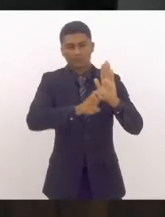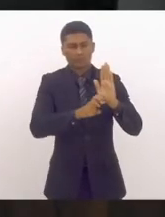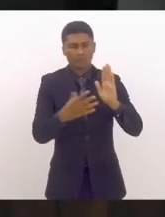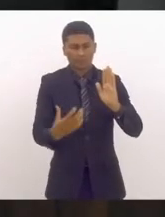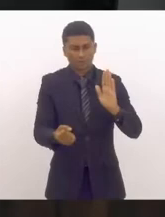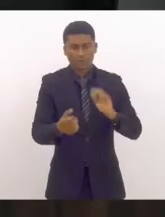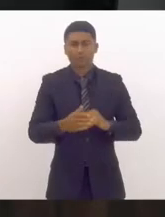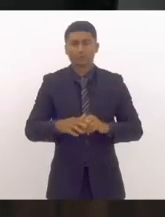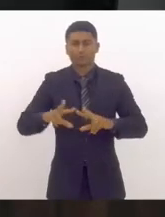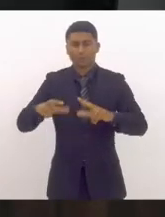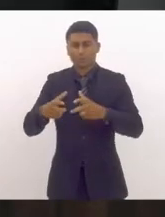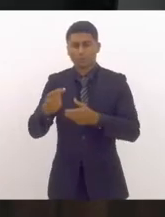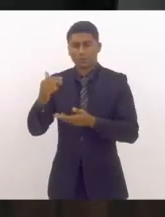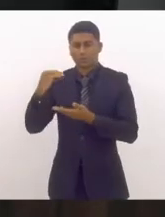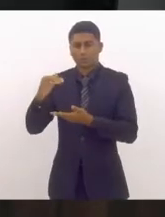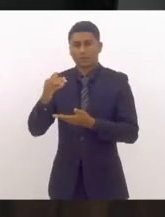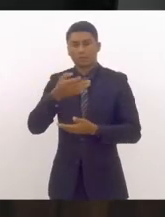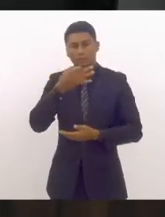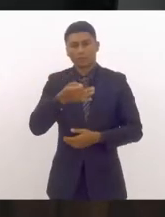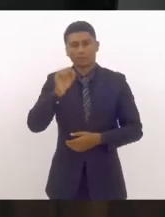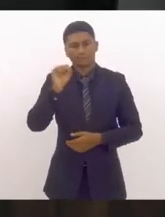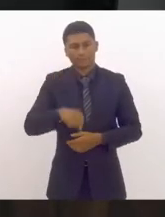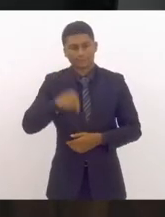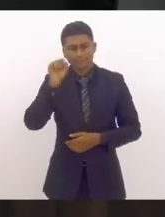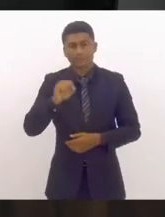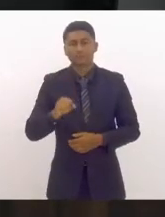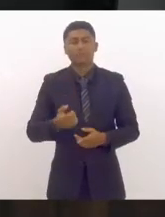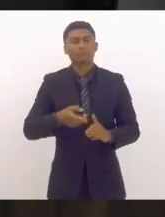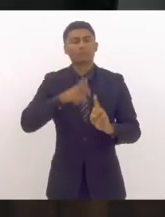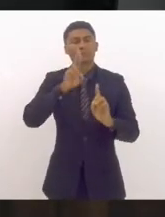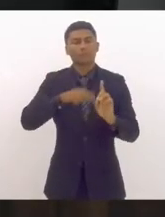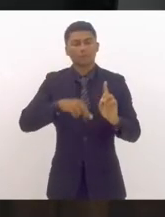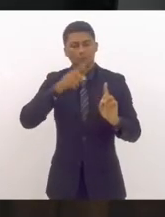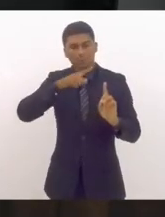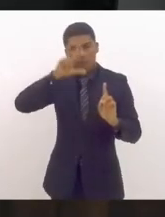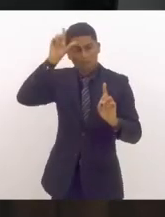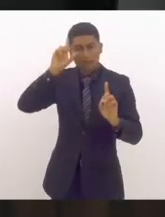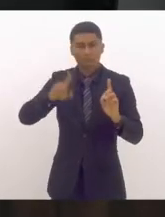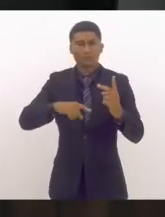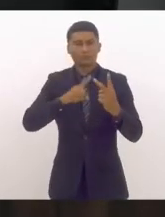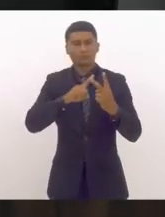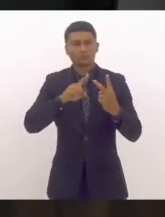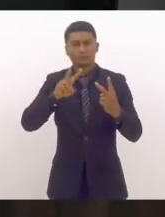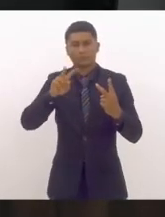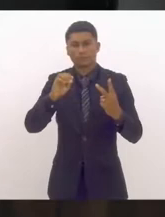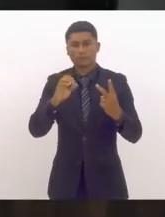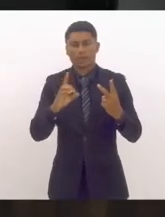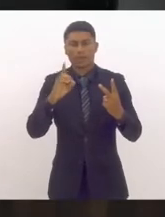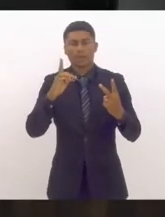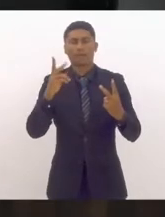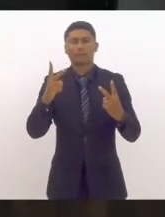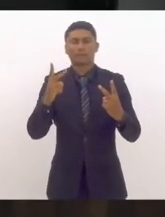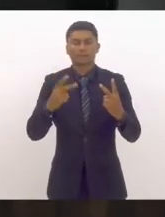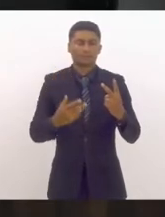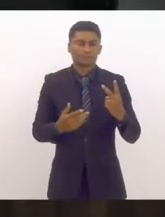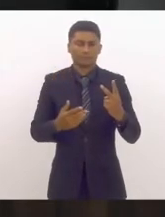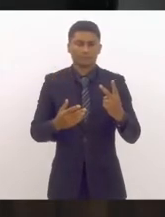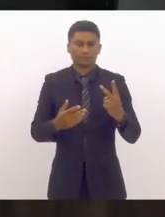de Orçamento, favorável. Relatores, deputados Luiz Paulo, Valdec Carneiro e Luiz Paulo. Pendendo